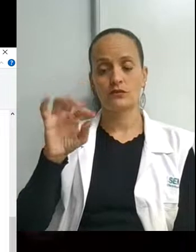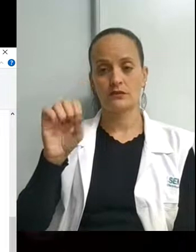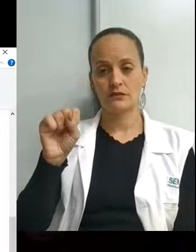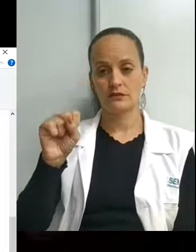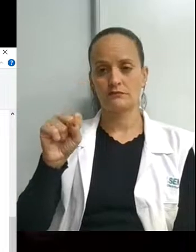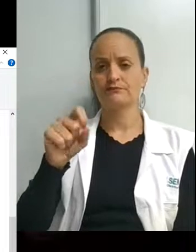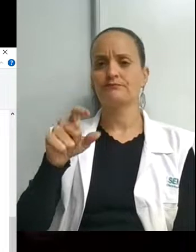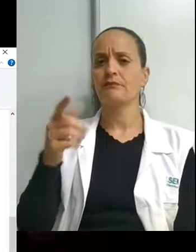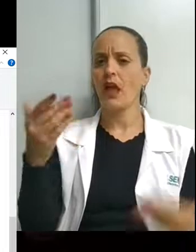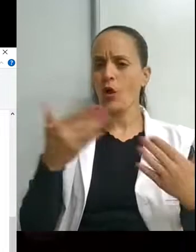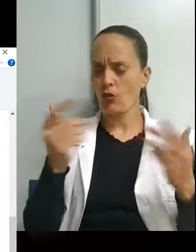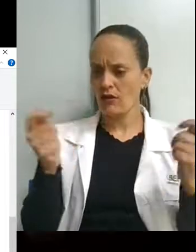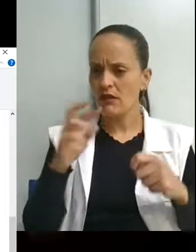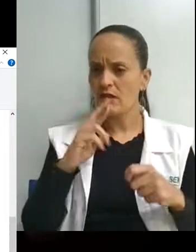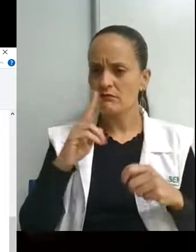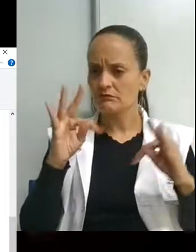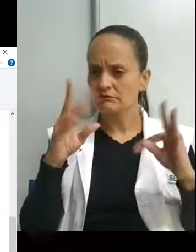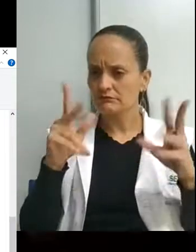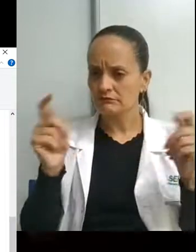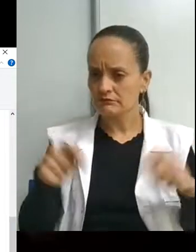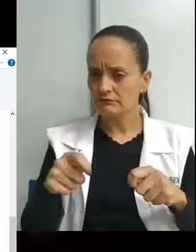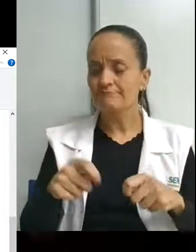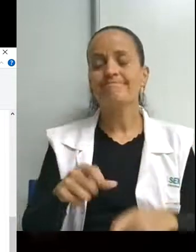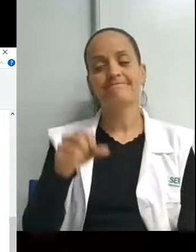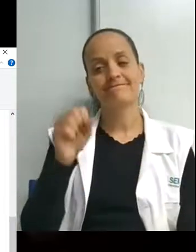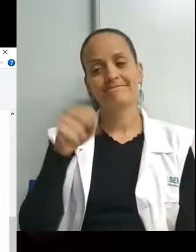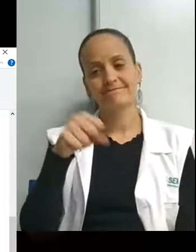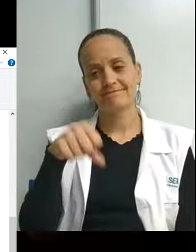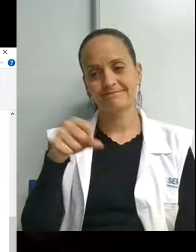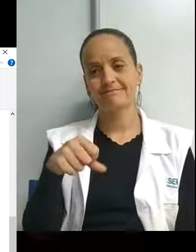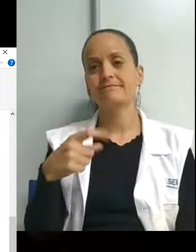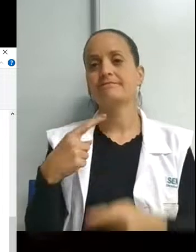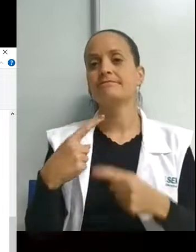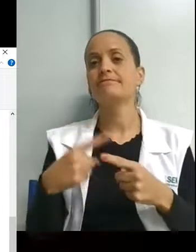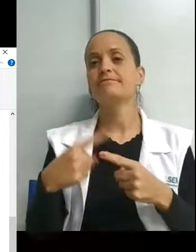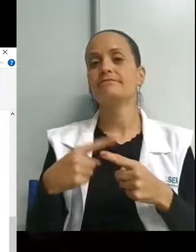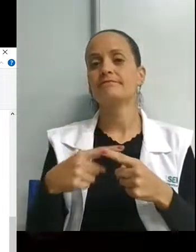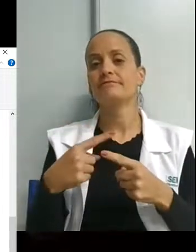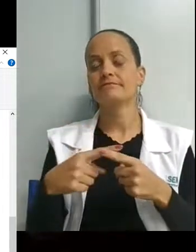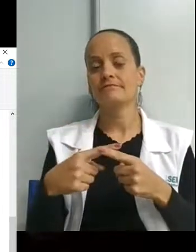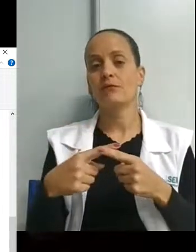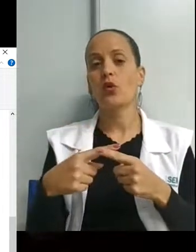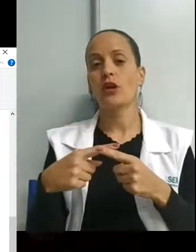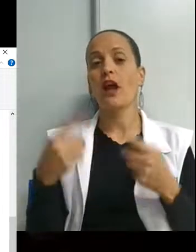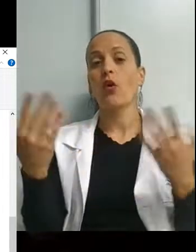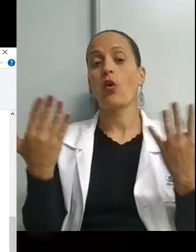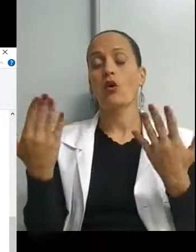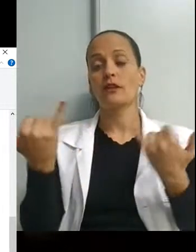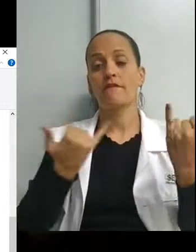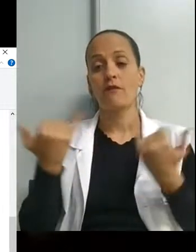quê? Porque a gente consegue analisar aqui o que vai acontecer, ó. Deixa eu só destacar essa informação.